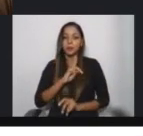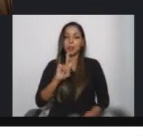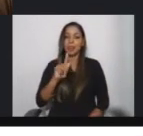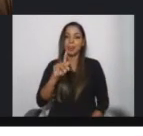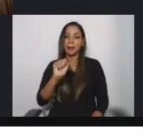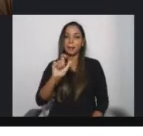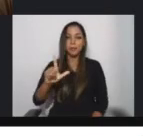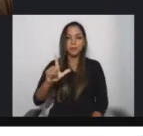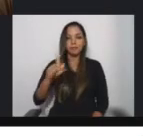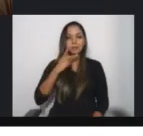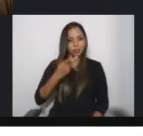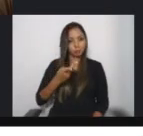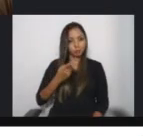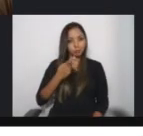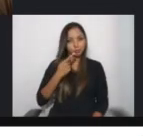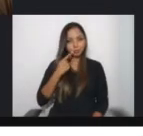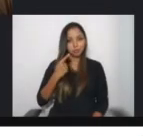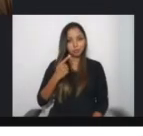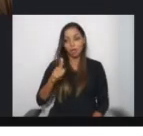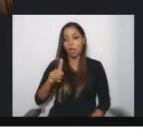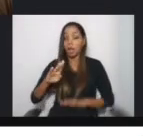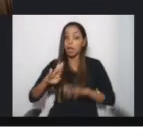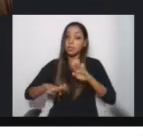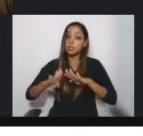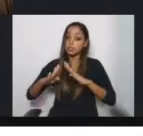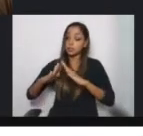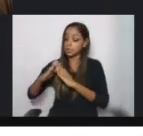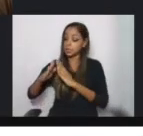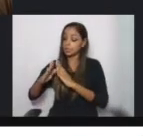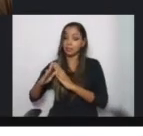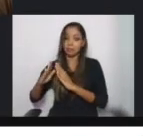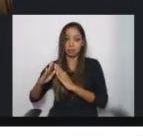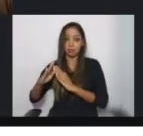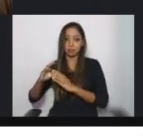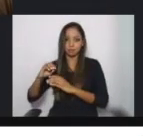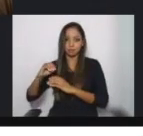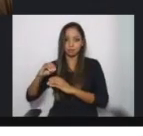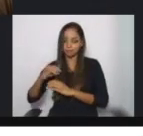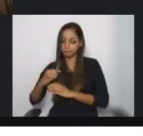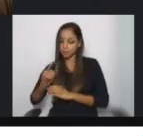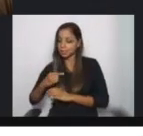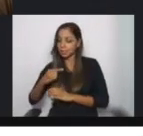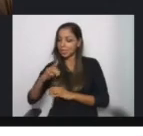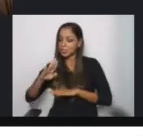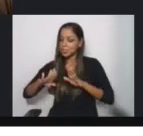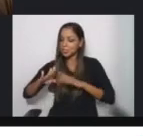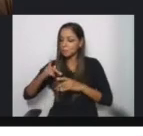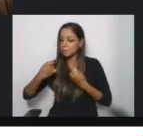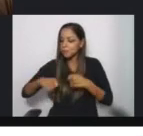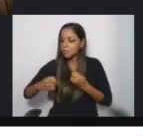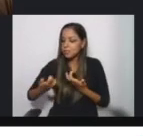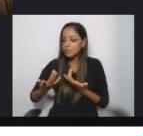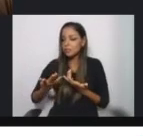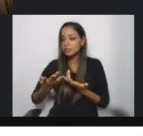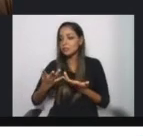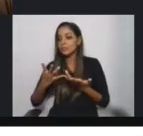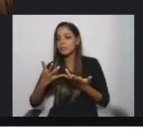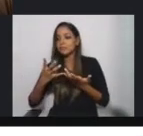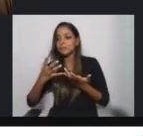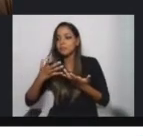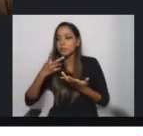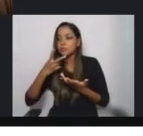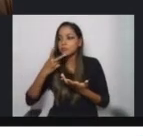casa a gente não consegue encontrar aquela palavra que estamos precisando, né, naquele determinado momento. E é na igreja, né, que